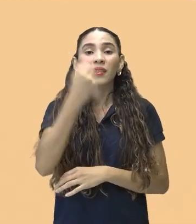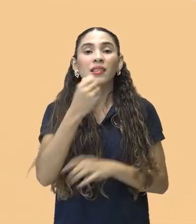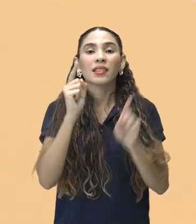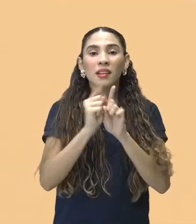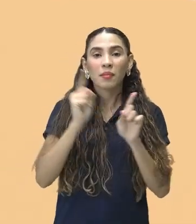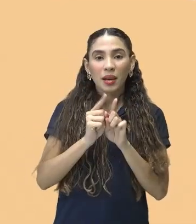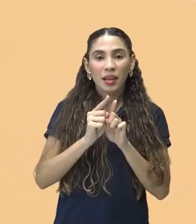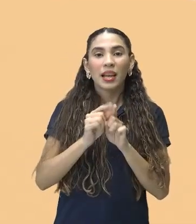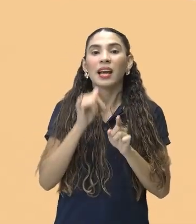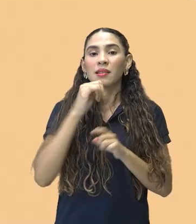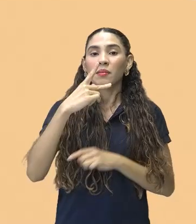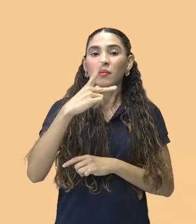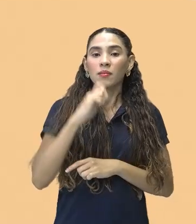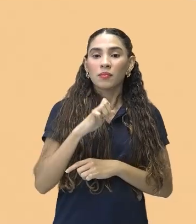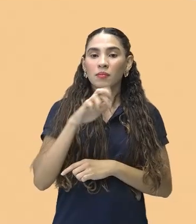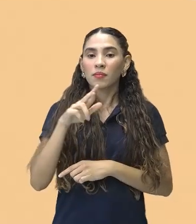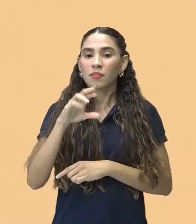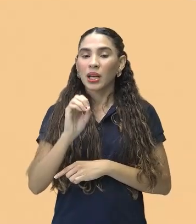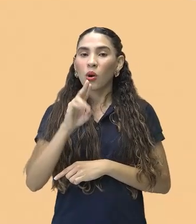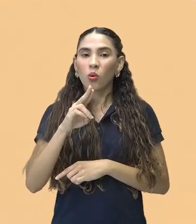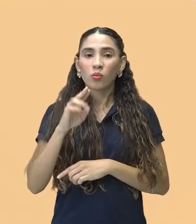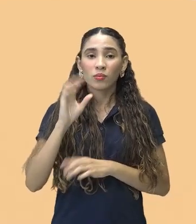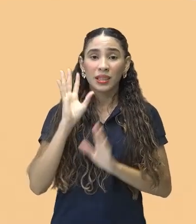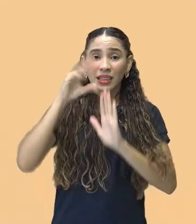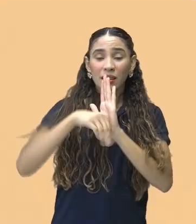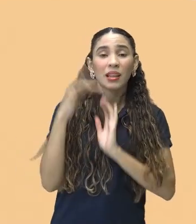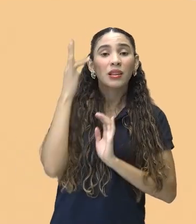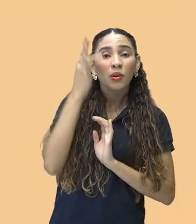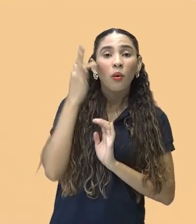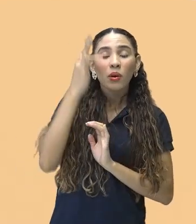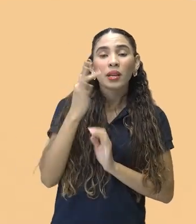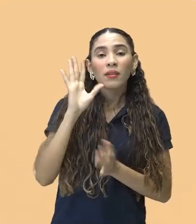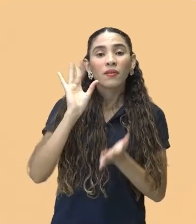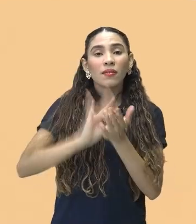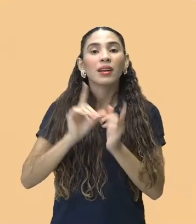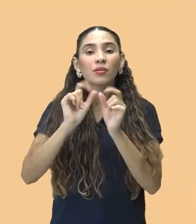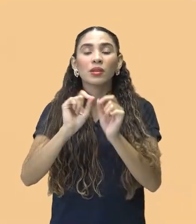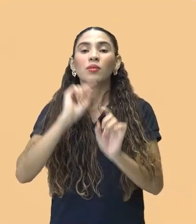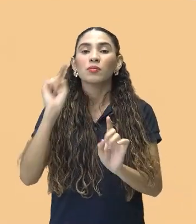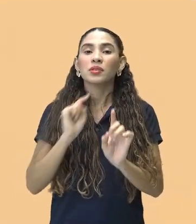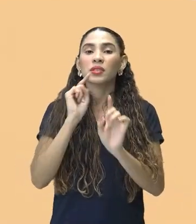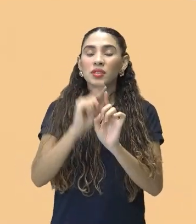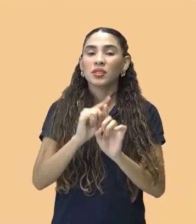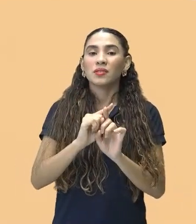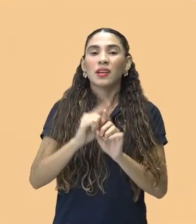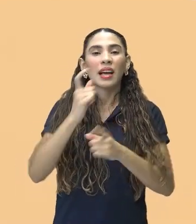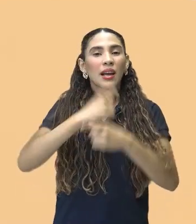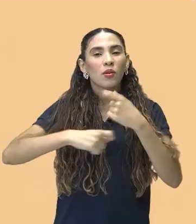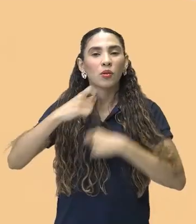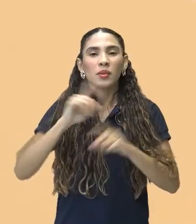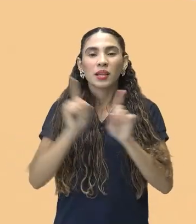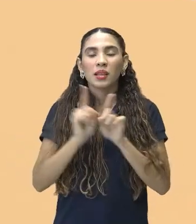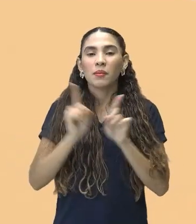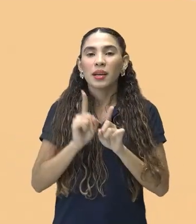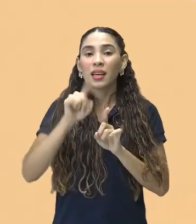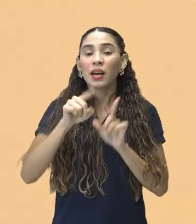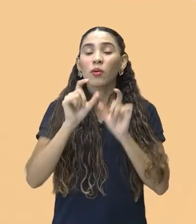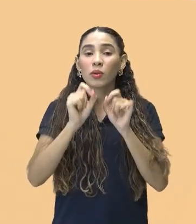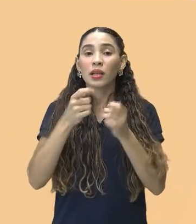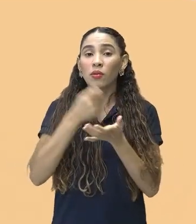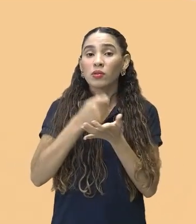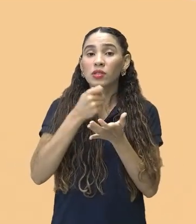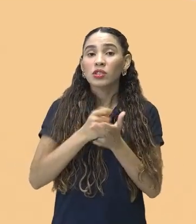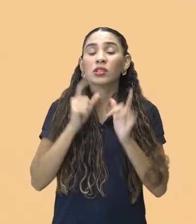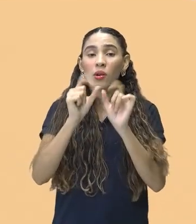que Perrault, na sua teorização, considerava o objetivo da economia, que